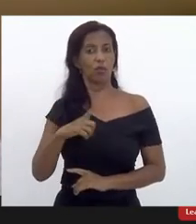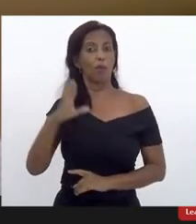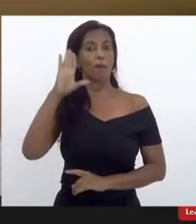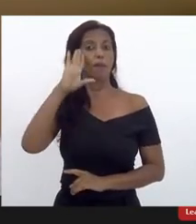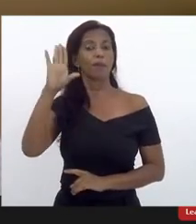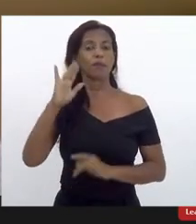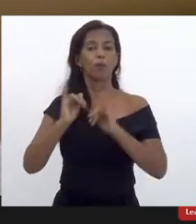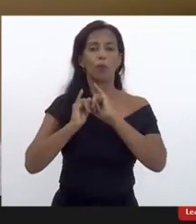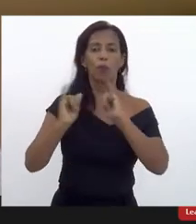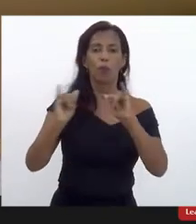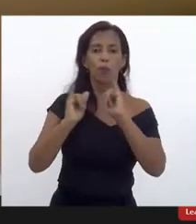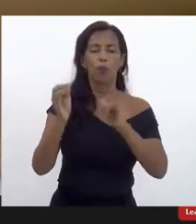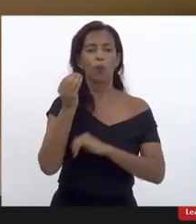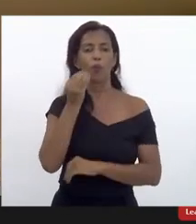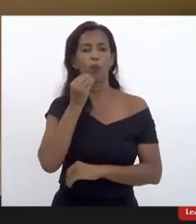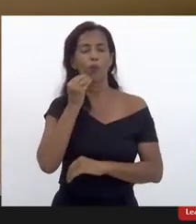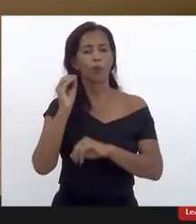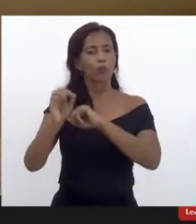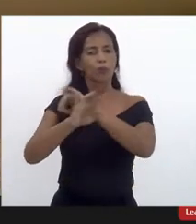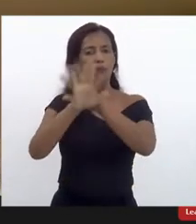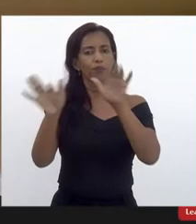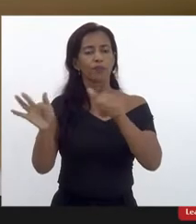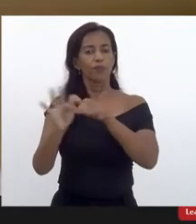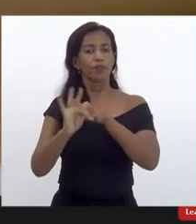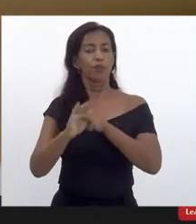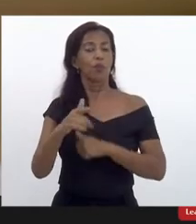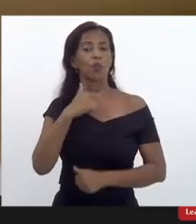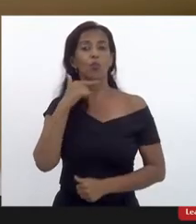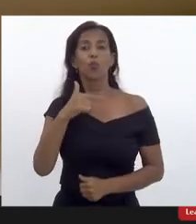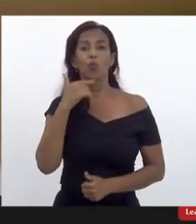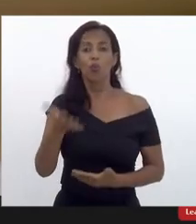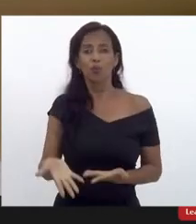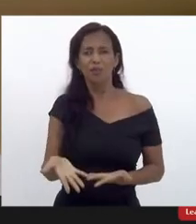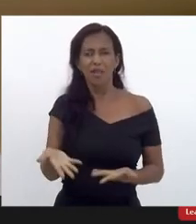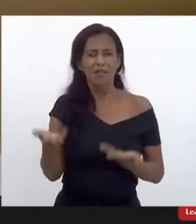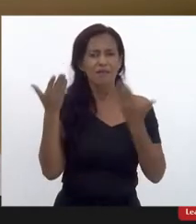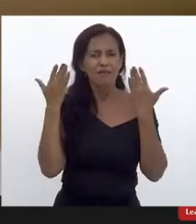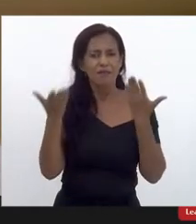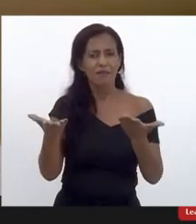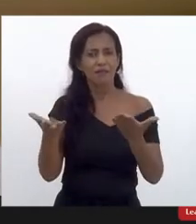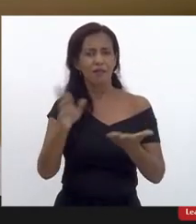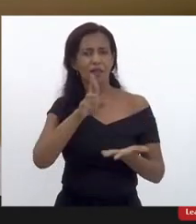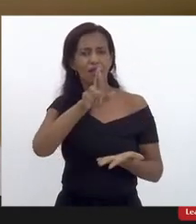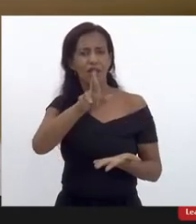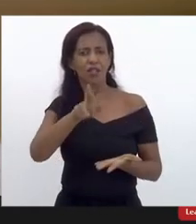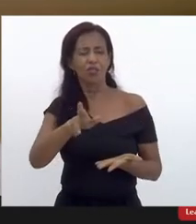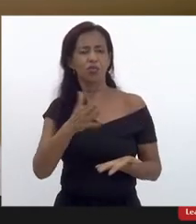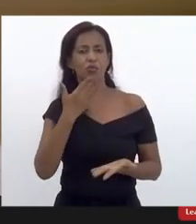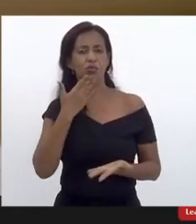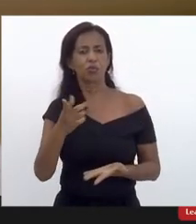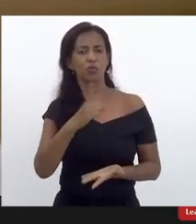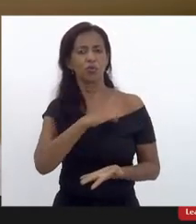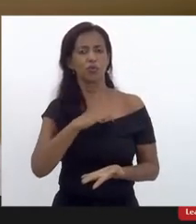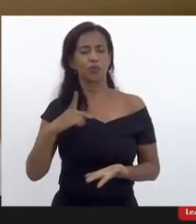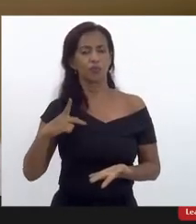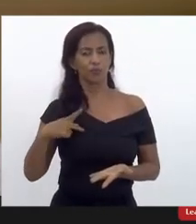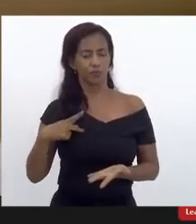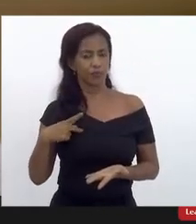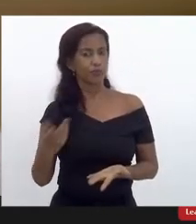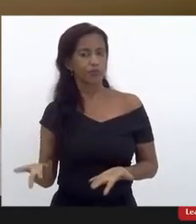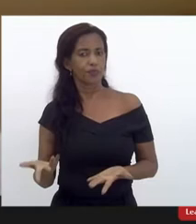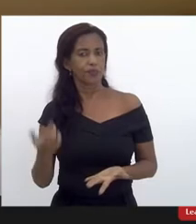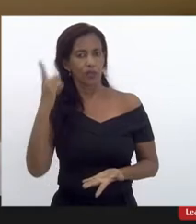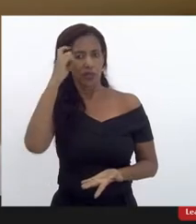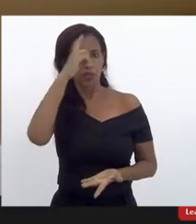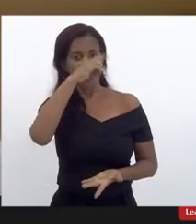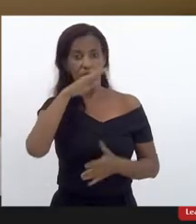da publicidade, da transparência, e a FATEC não consegue sequer responder às solicitações, aos pedidos de informação da Defensoria